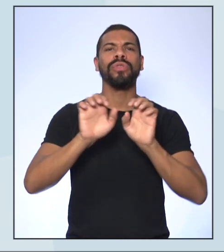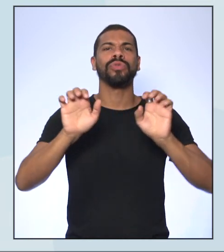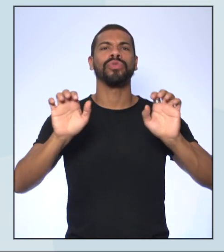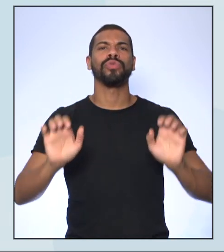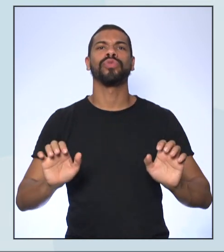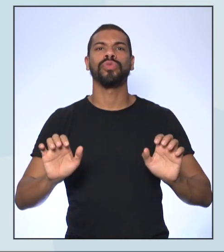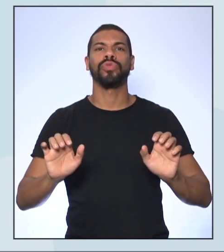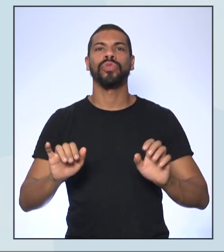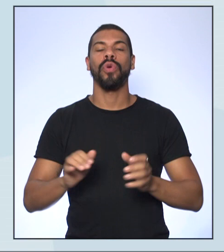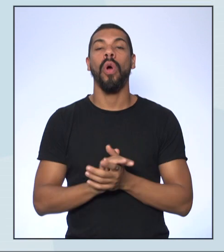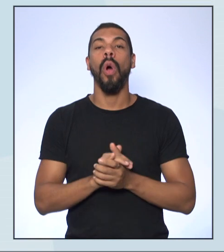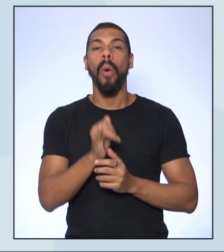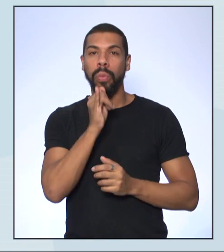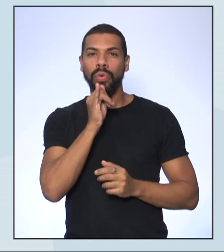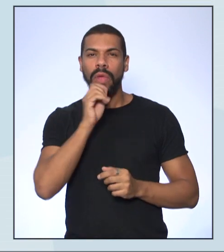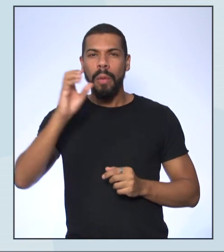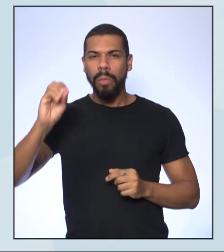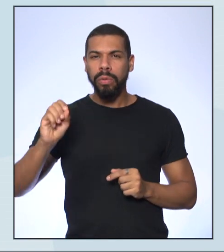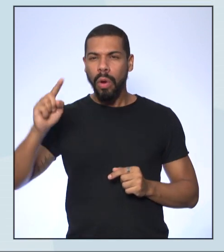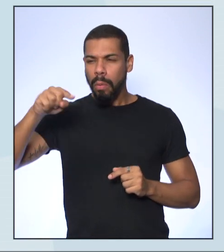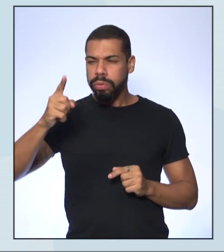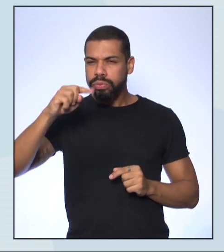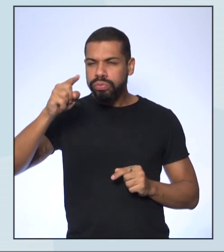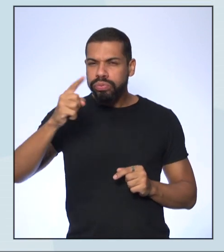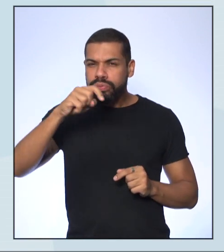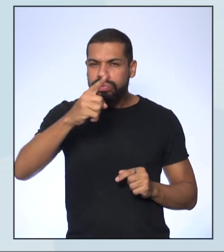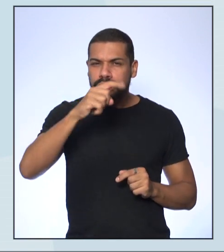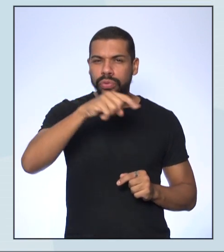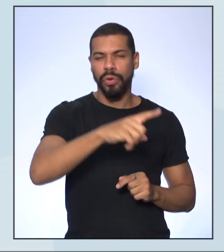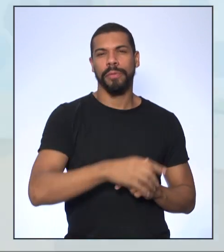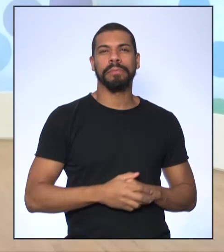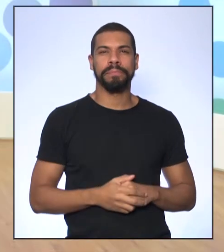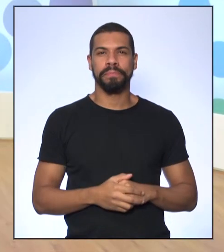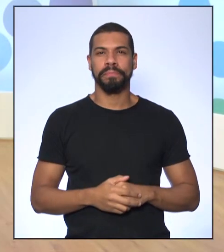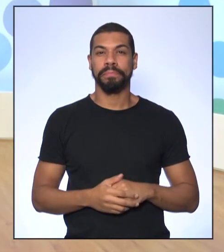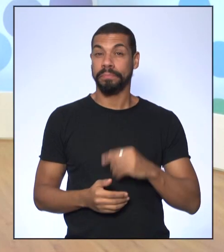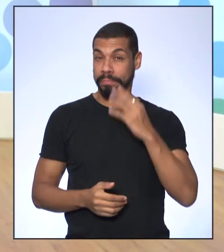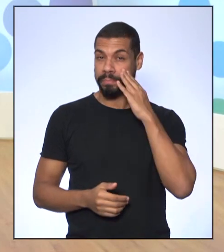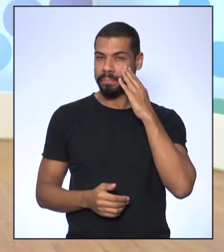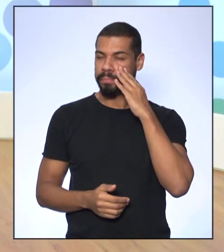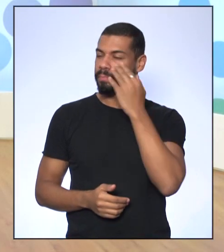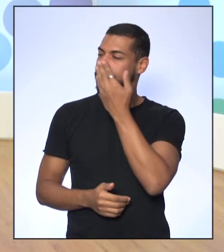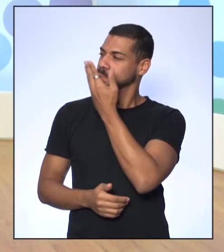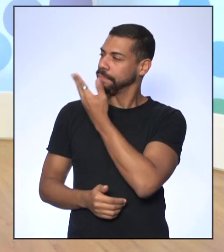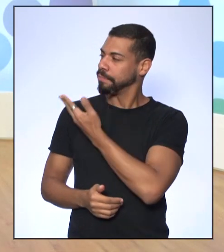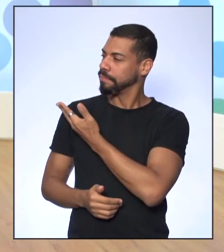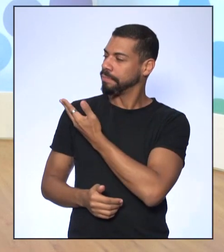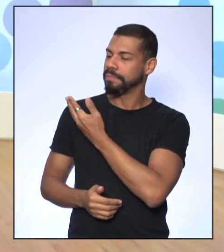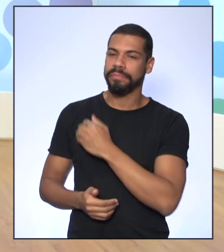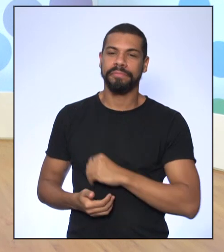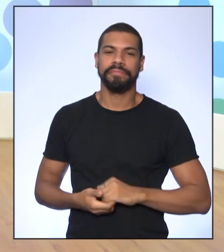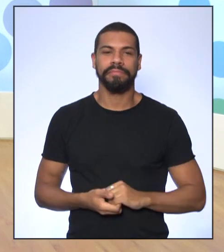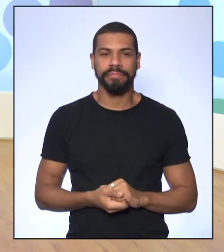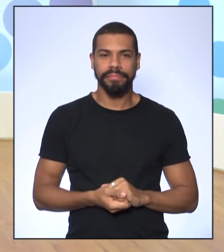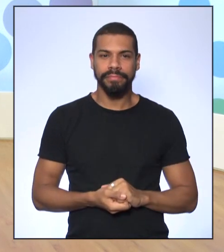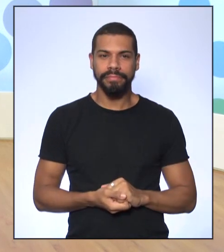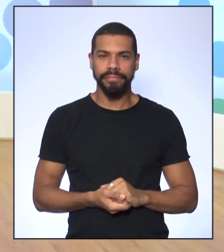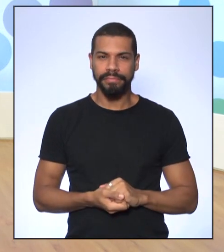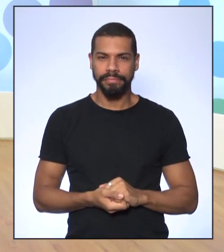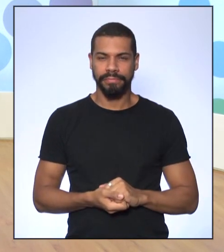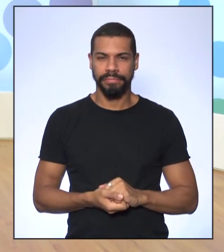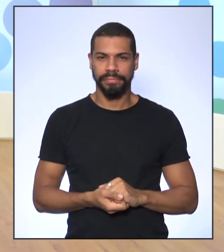no caso do espermatozoide, vamos usar aqui um pouquinho a luzinha. Então, eu tenho células reprodutivas óvulo